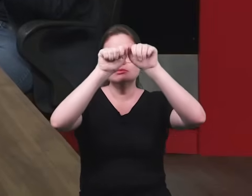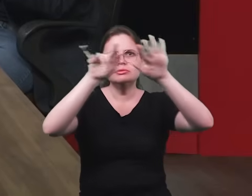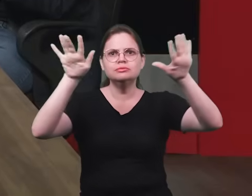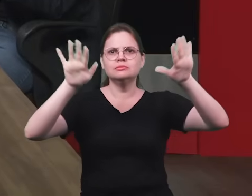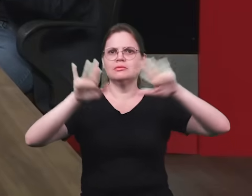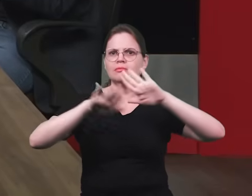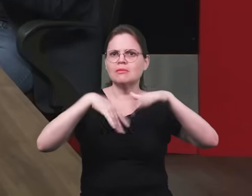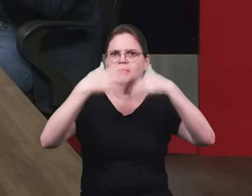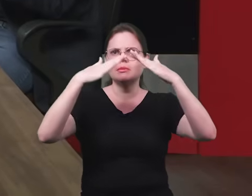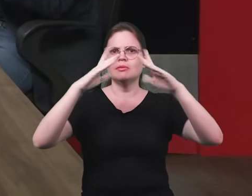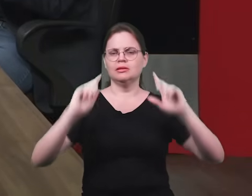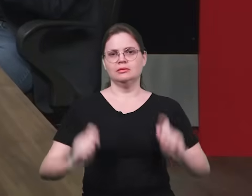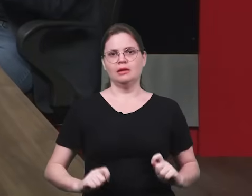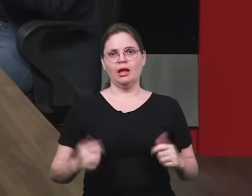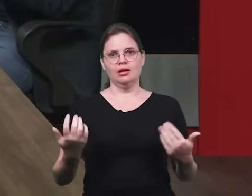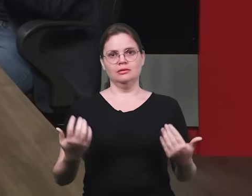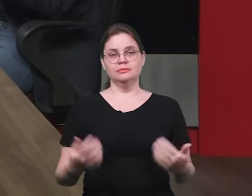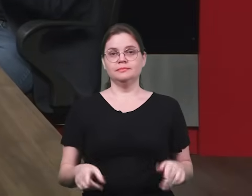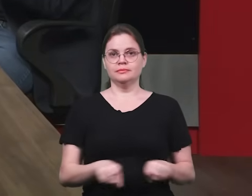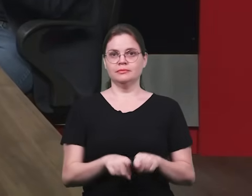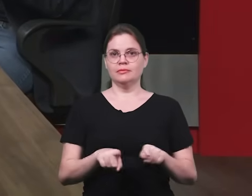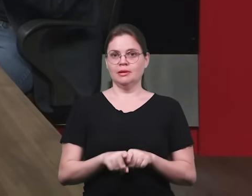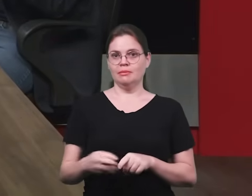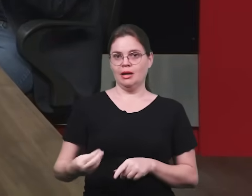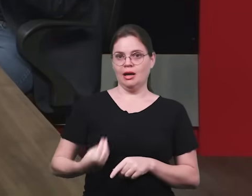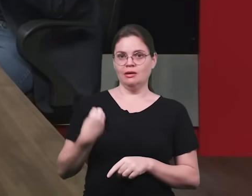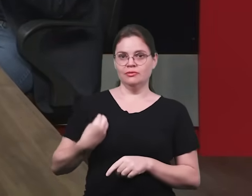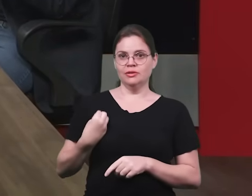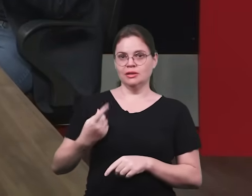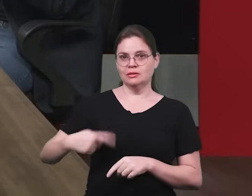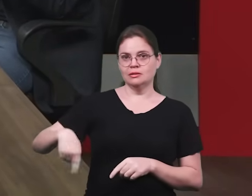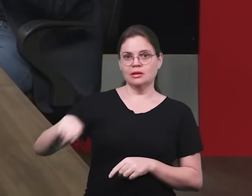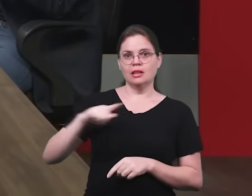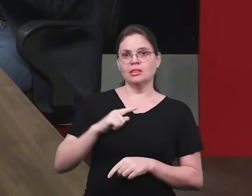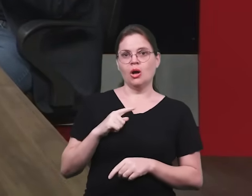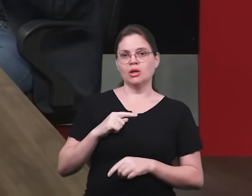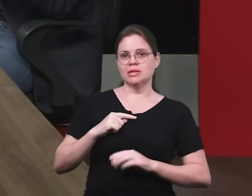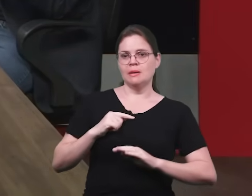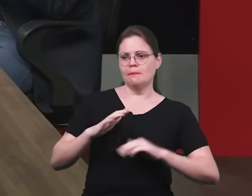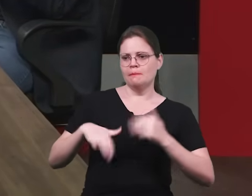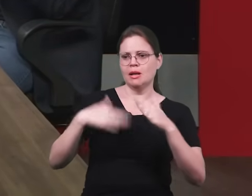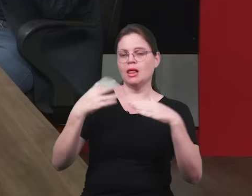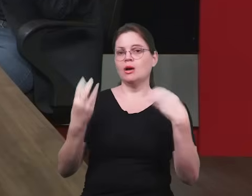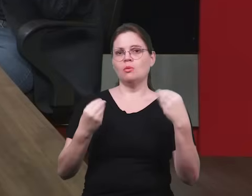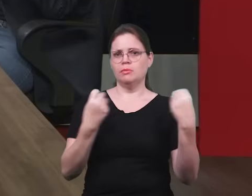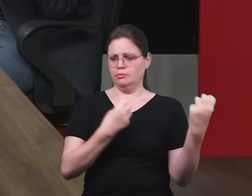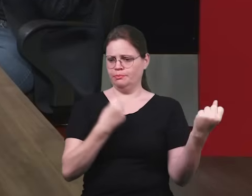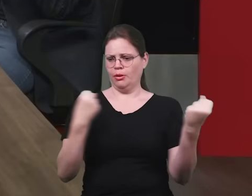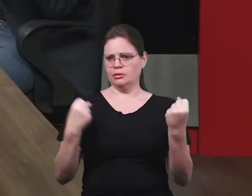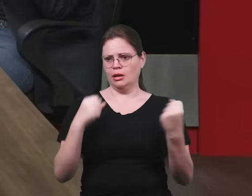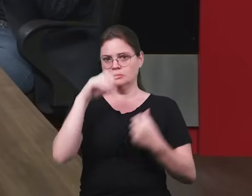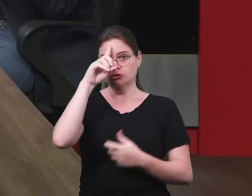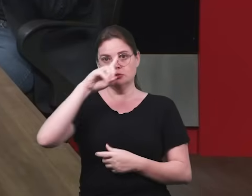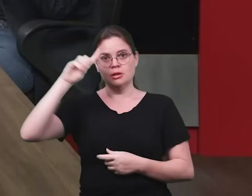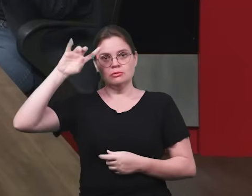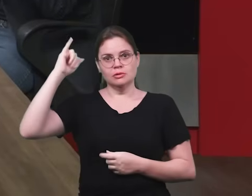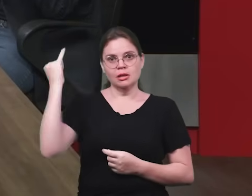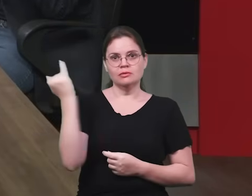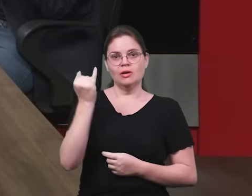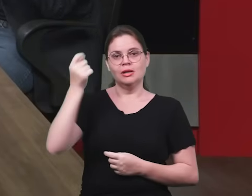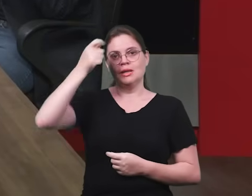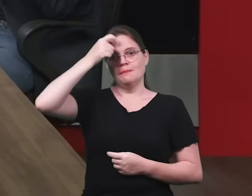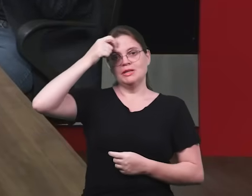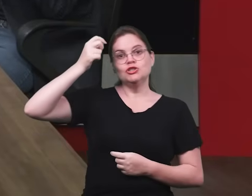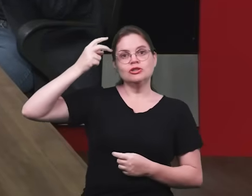a perpetuação da vida ela foi estabelecida justamente pelo poder Pela da bênção palavra de Deus e daquilo que estava projetado na